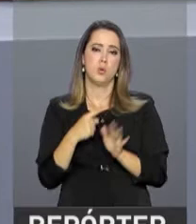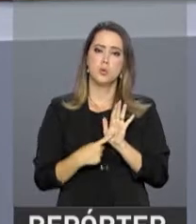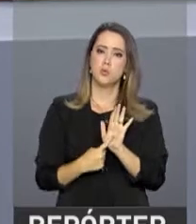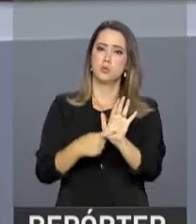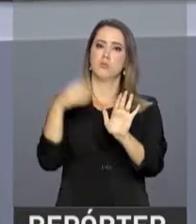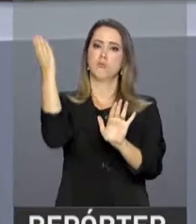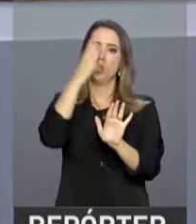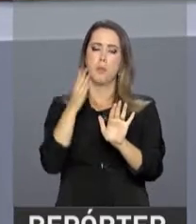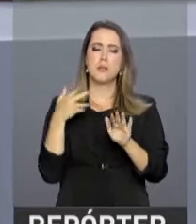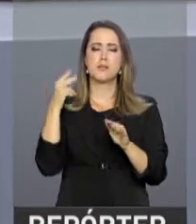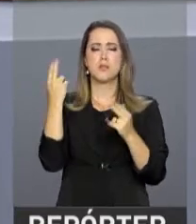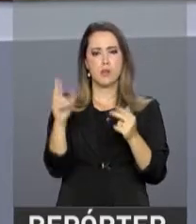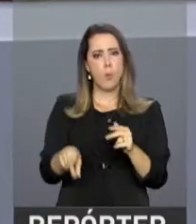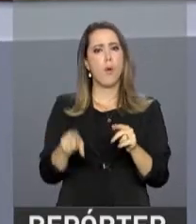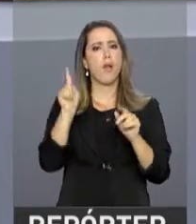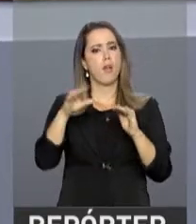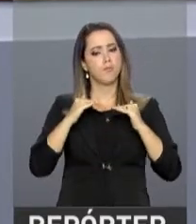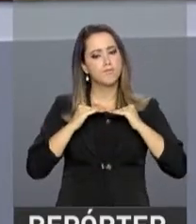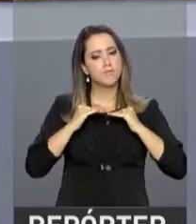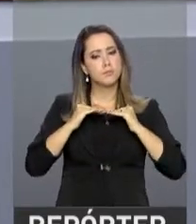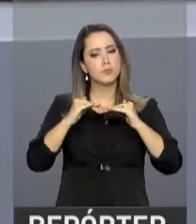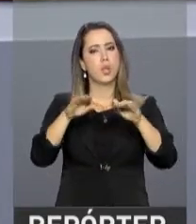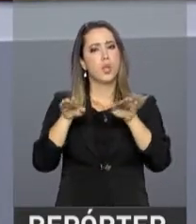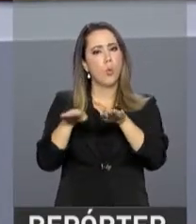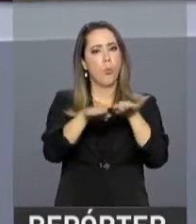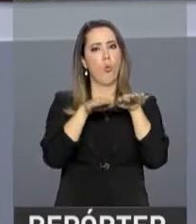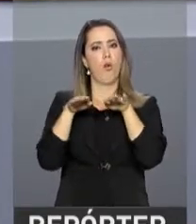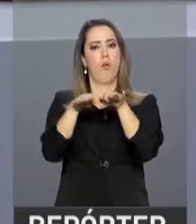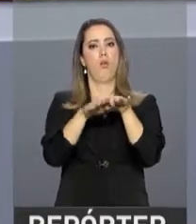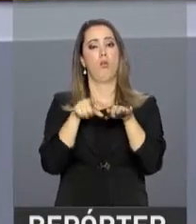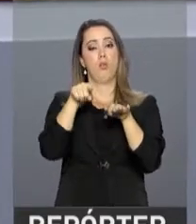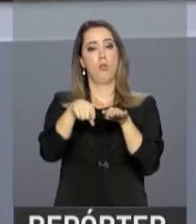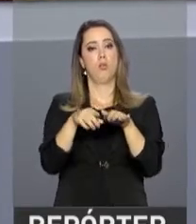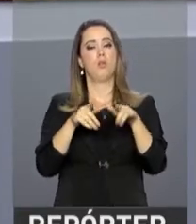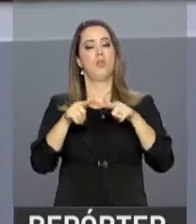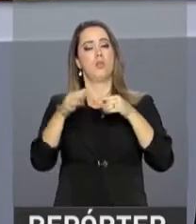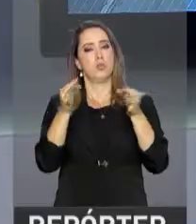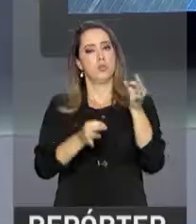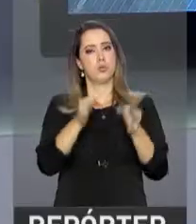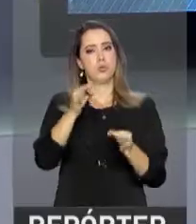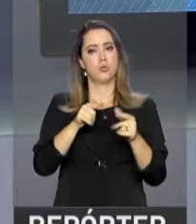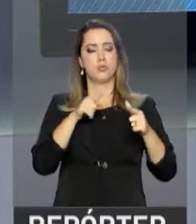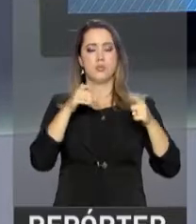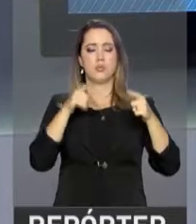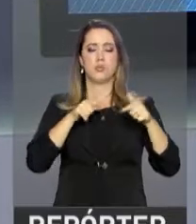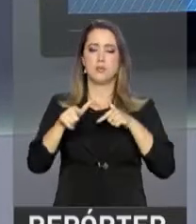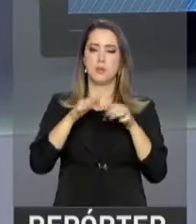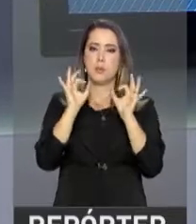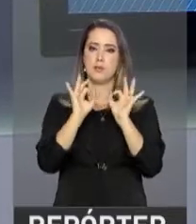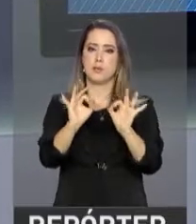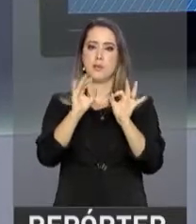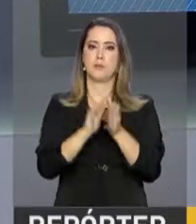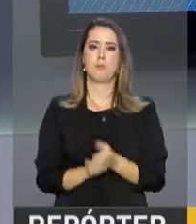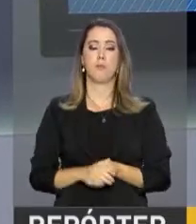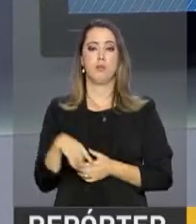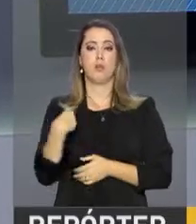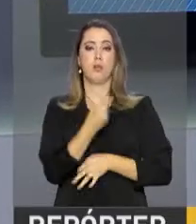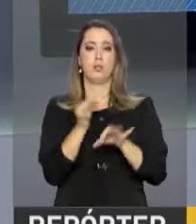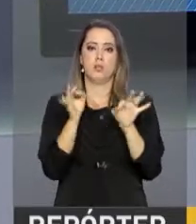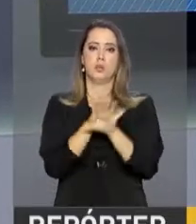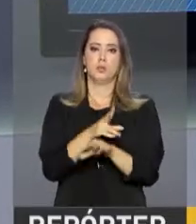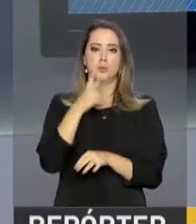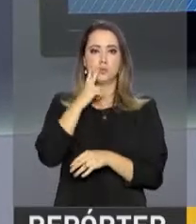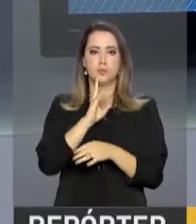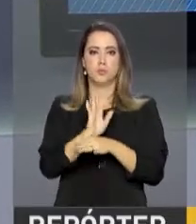brasil é uma democracia madura onde as instituições funcionam plenamente e nós ficamos por aqui você pode rever